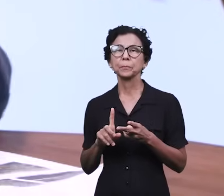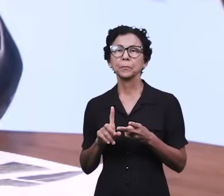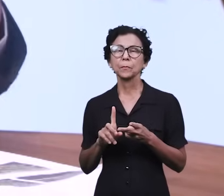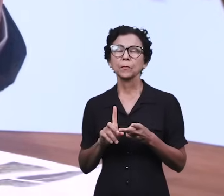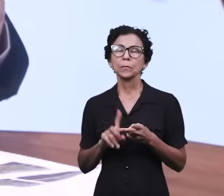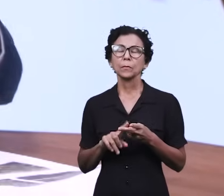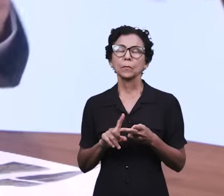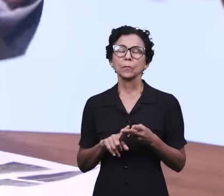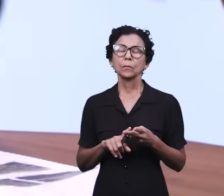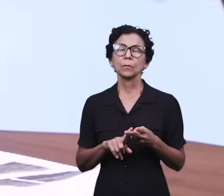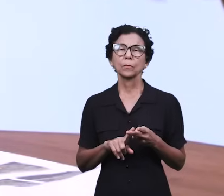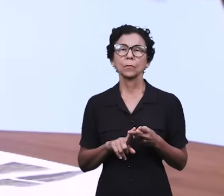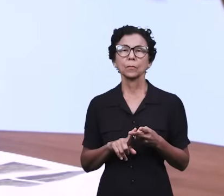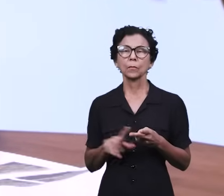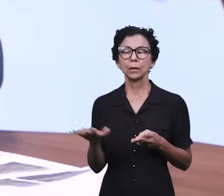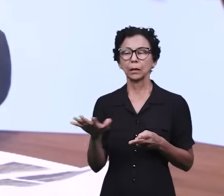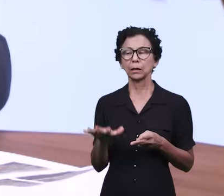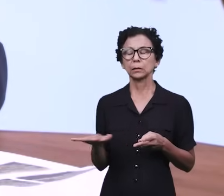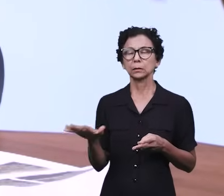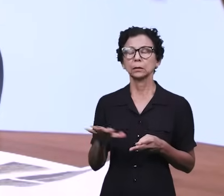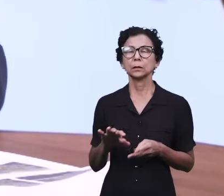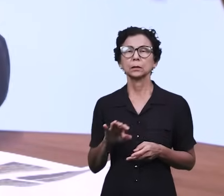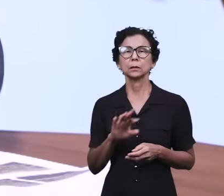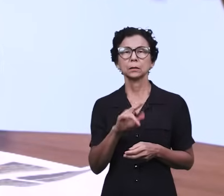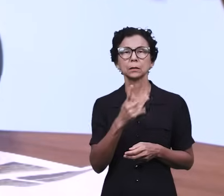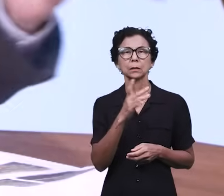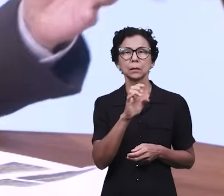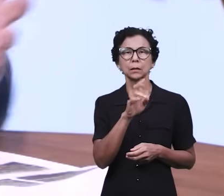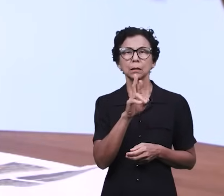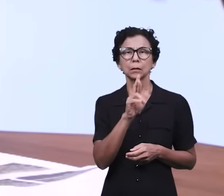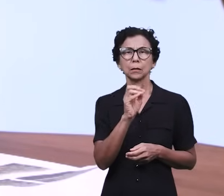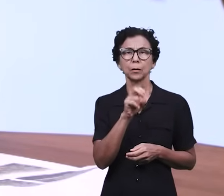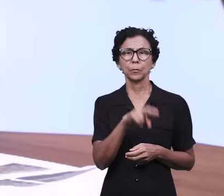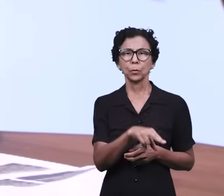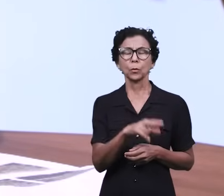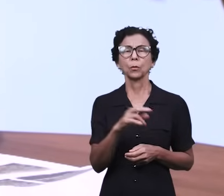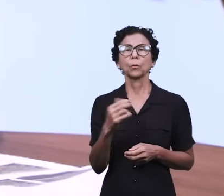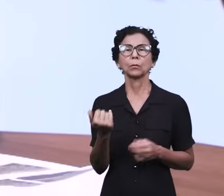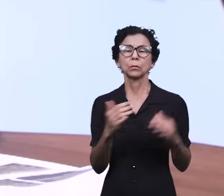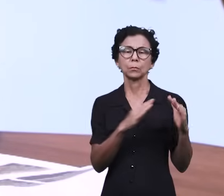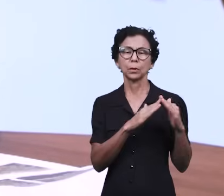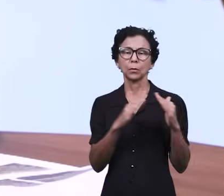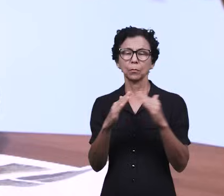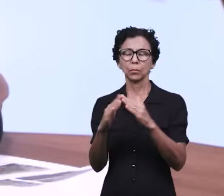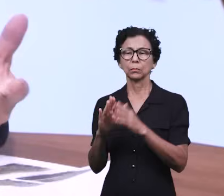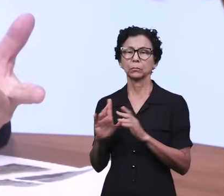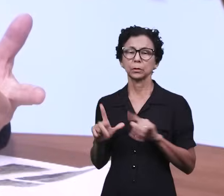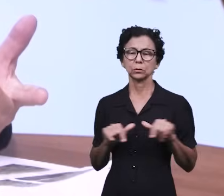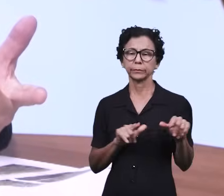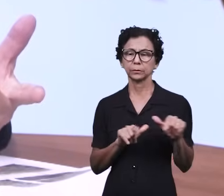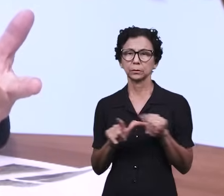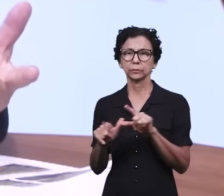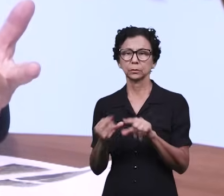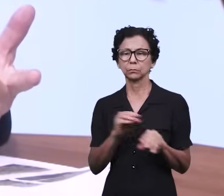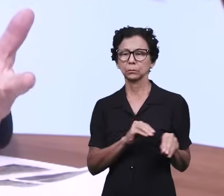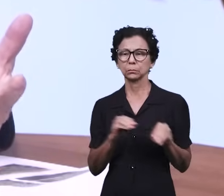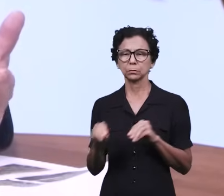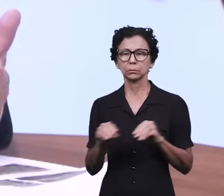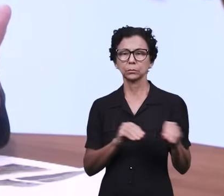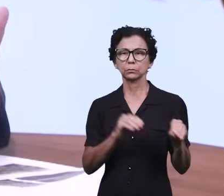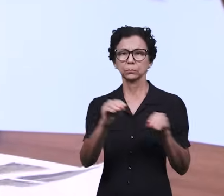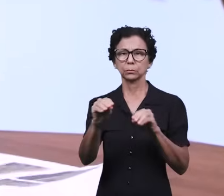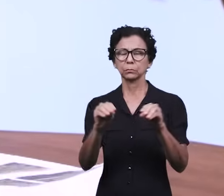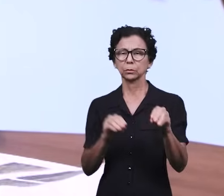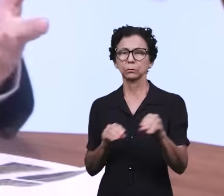porque nessa região estavam os rebanhos, ora num lugar, outro no outro, supervisionando os rebanhos, ora Abraão estava num lugar, outra